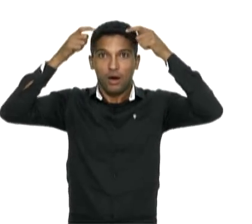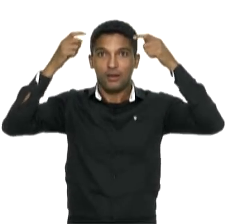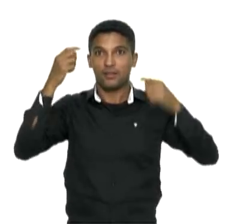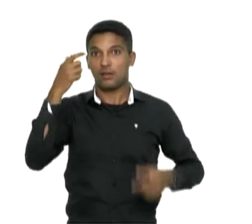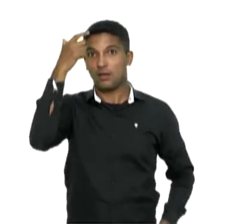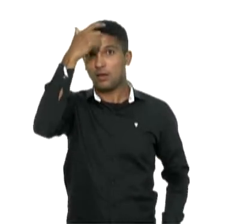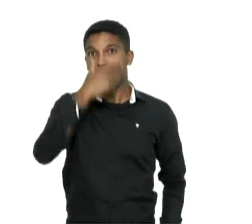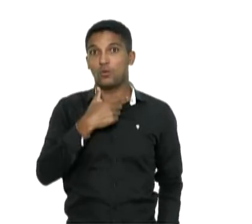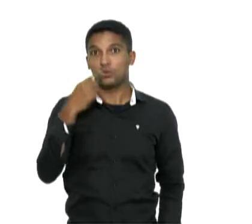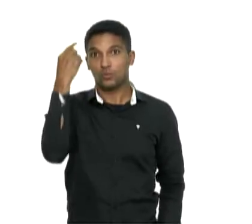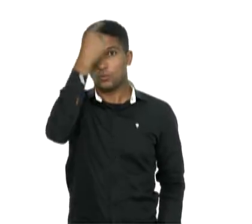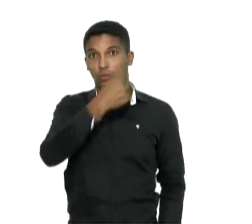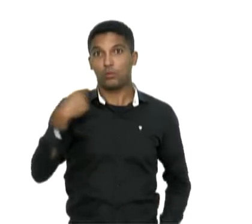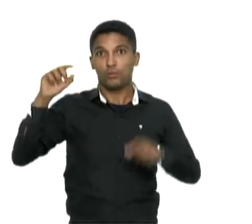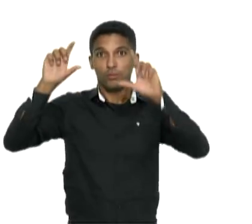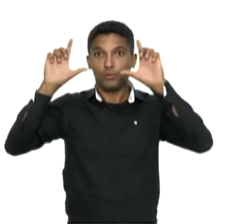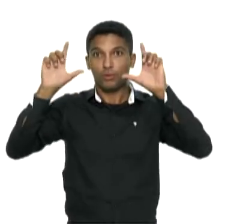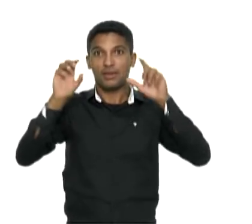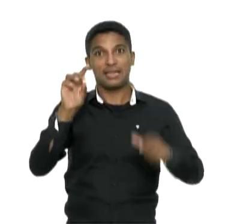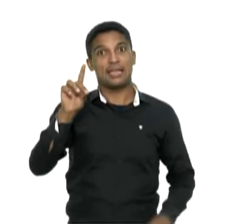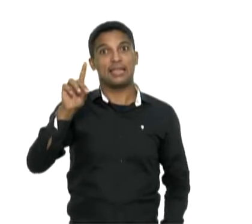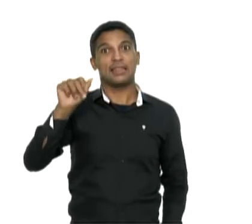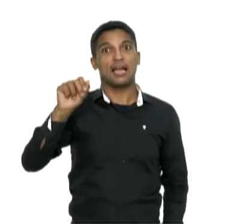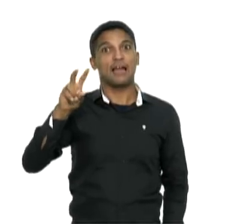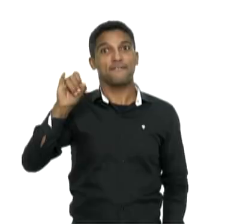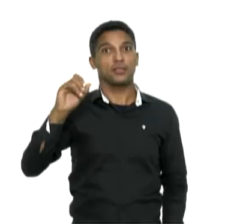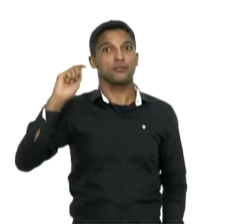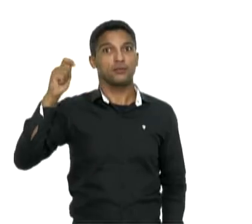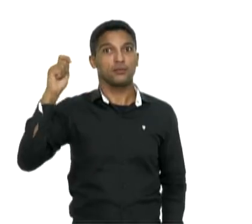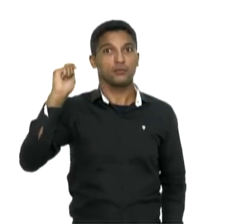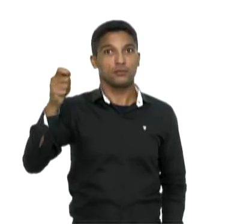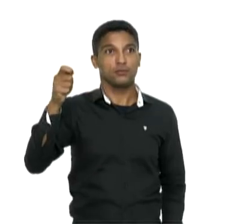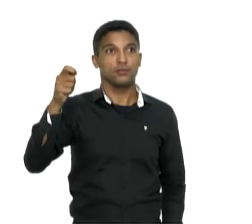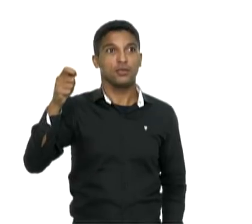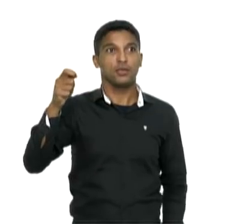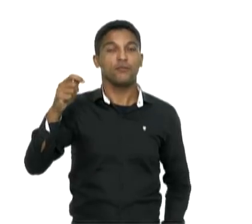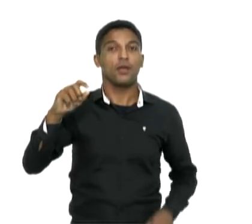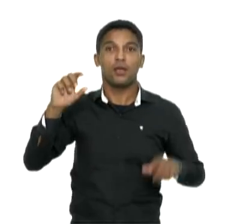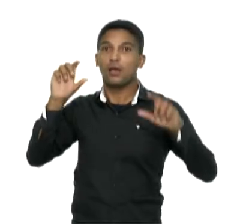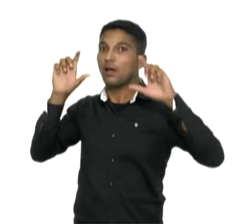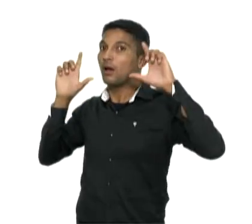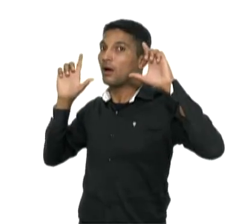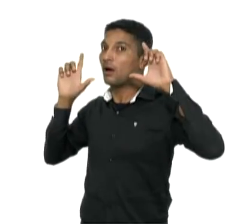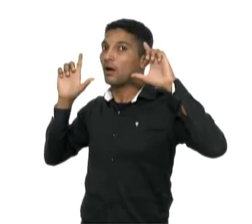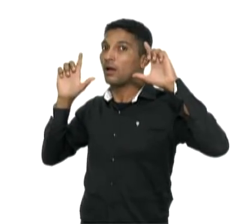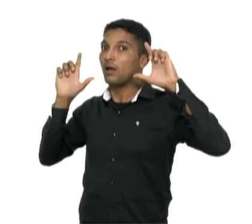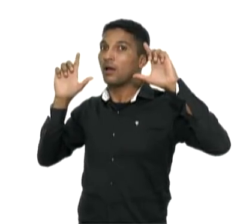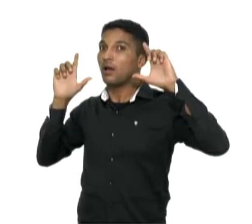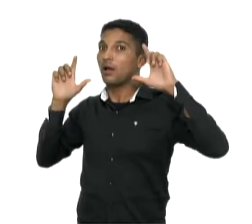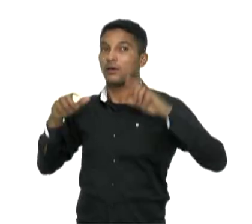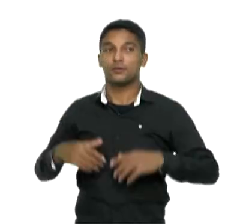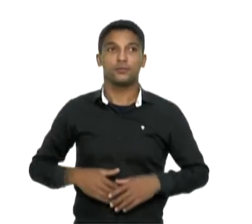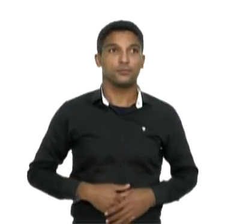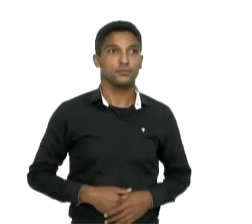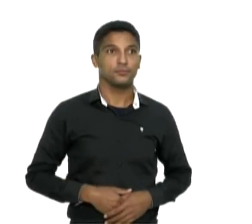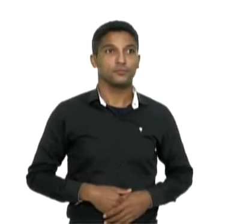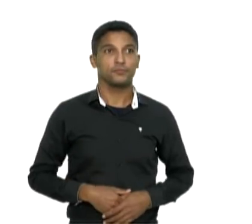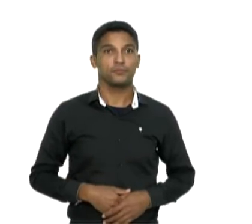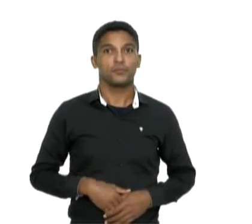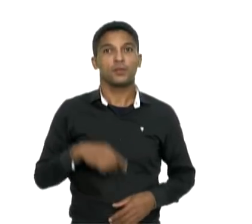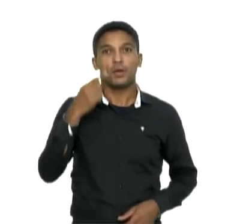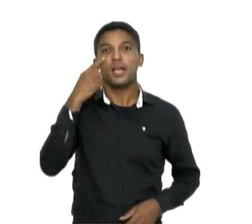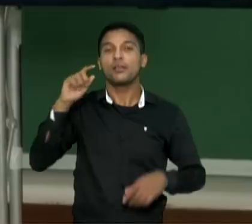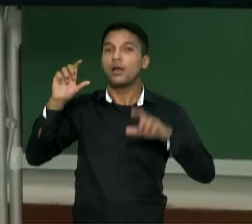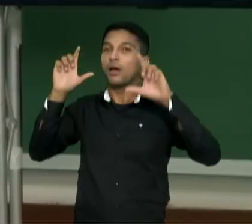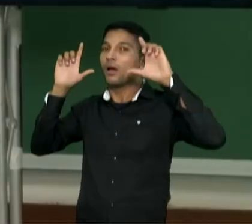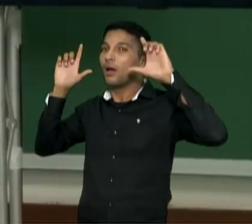Davi, ele tá numa pose assim que lembra uma serenidade. Então parece que ele está